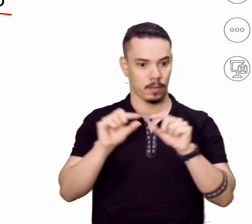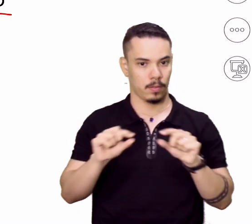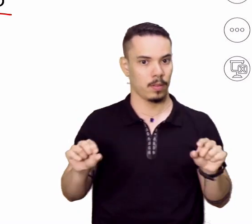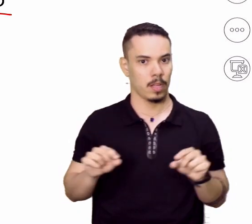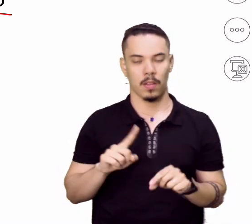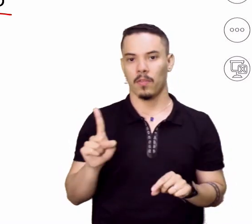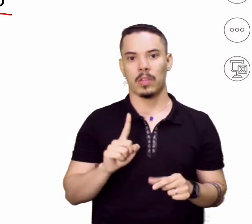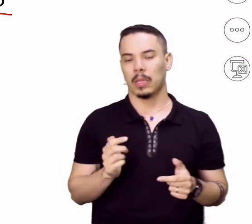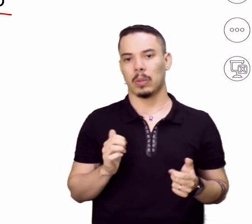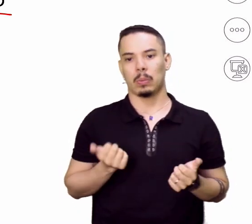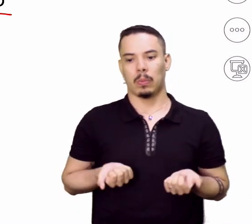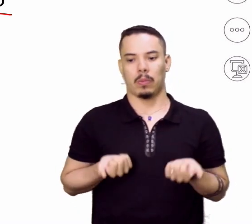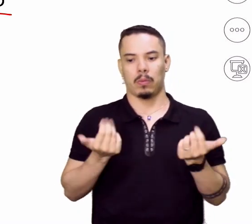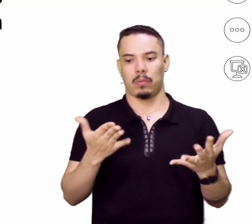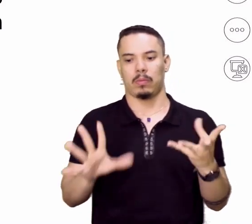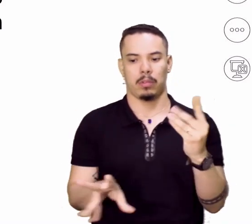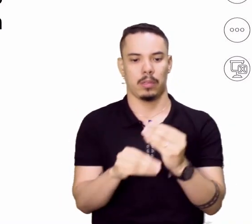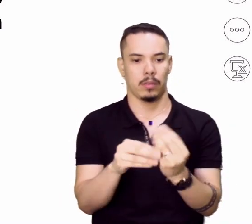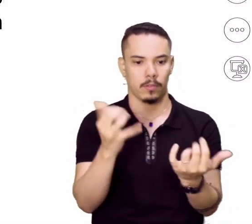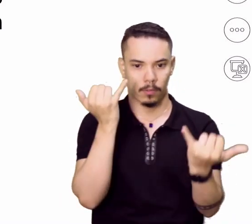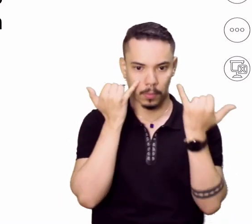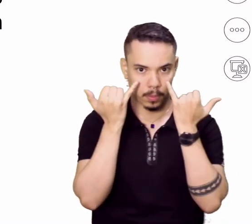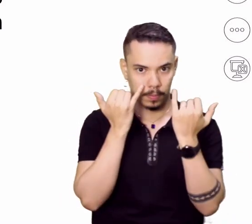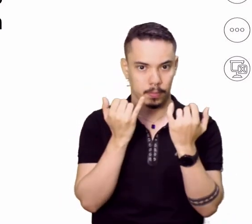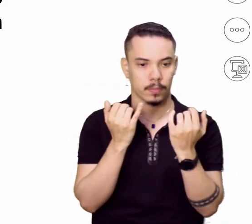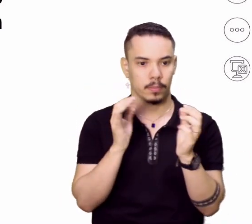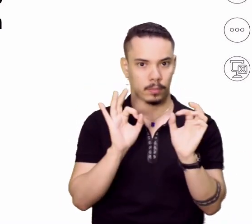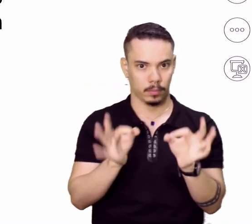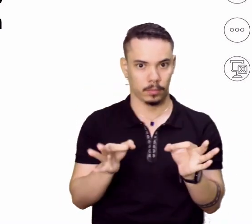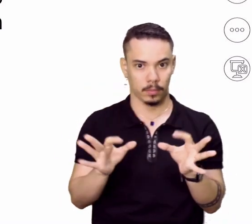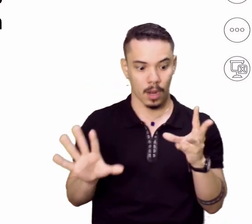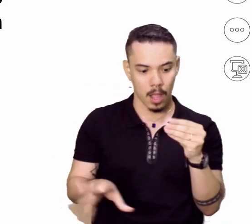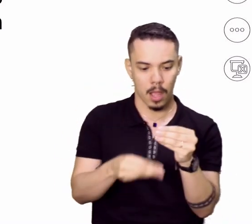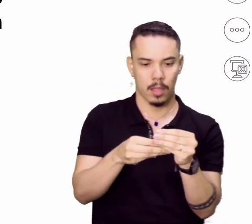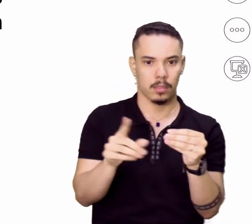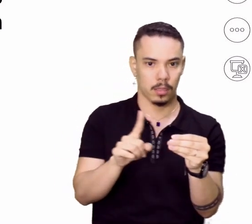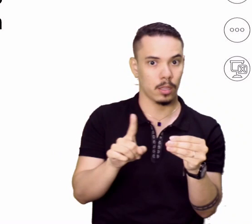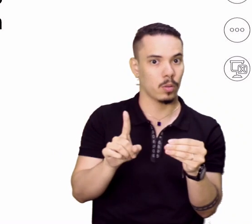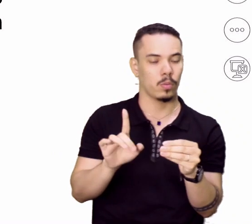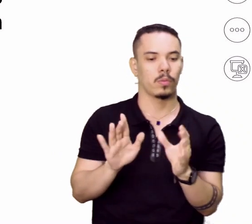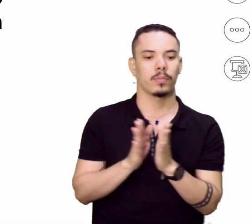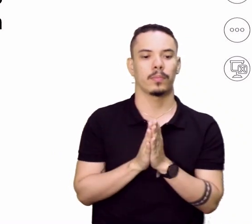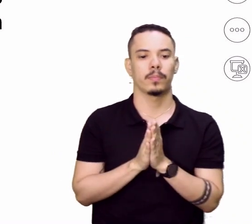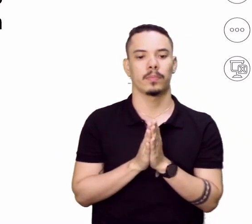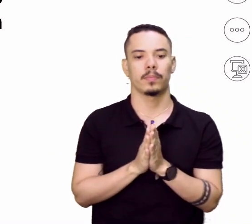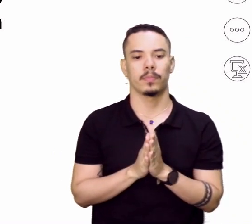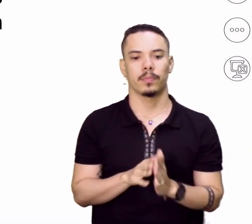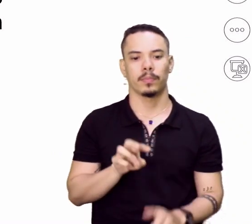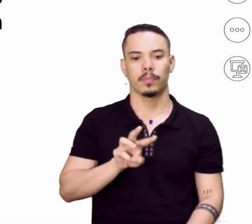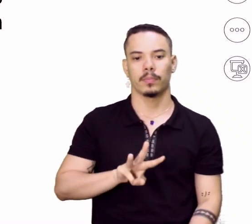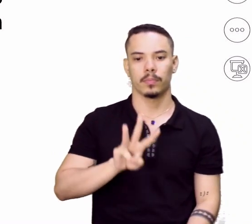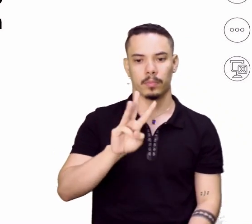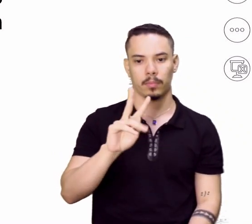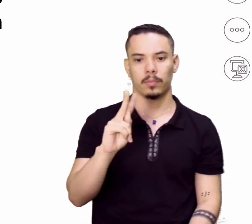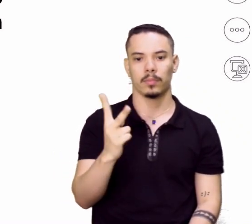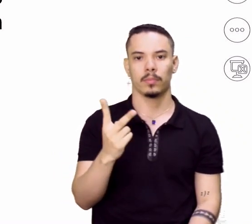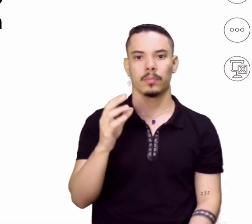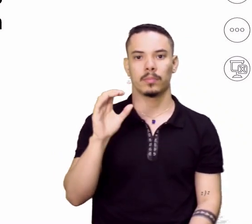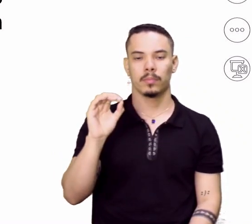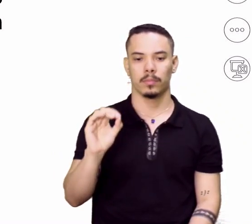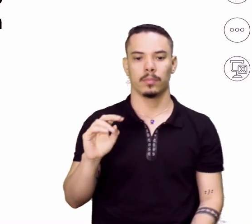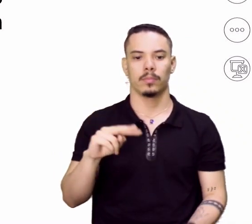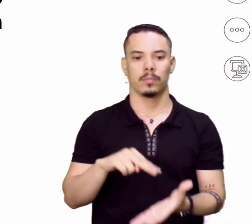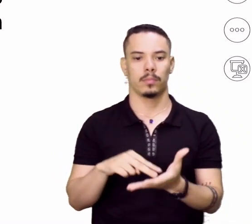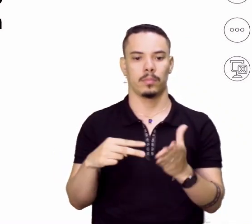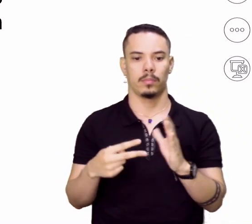não está dando uma informação extra. Agora o that ao invés de who. O who, para quem não sabe, eu acho que eu comentei, ele se